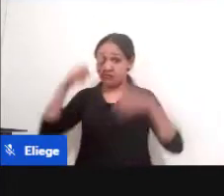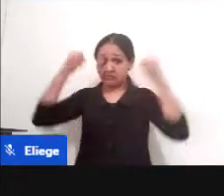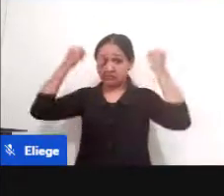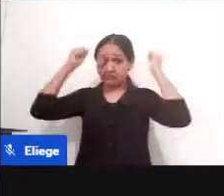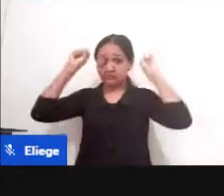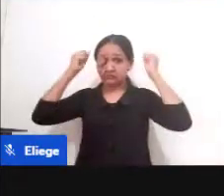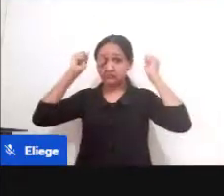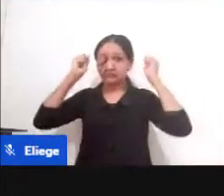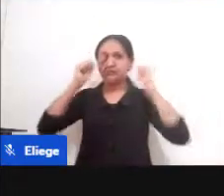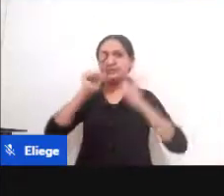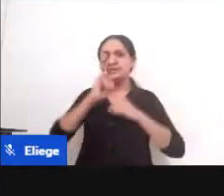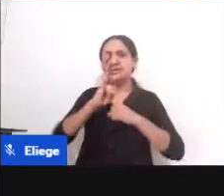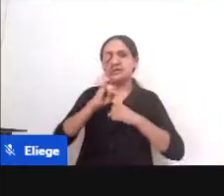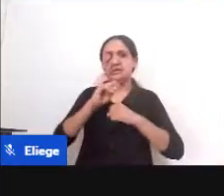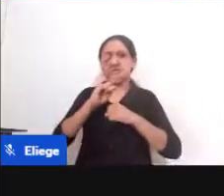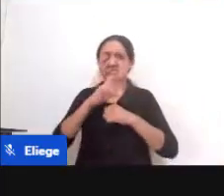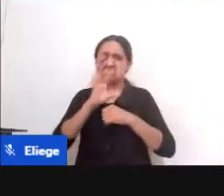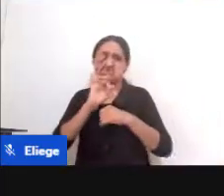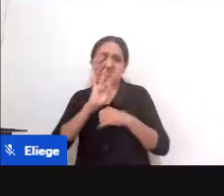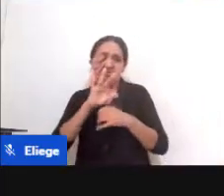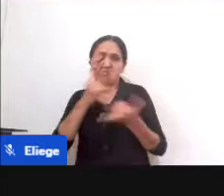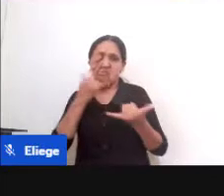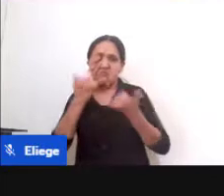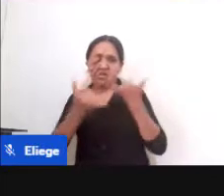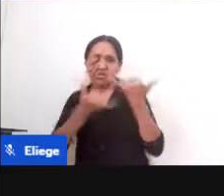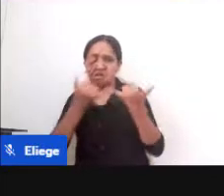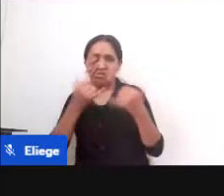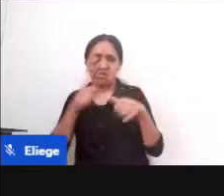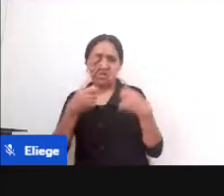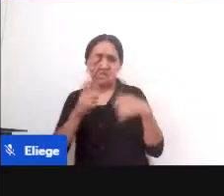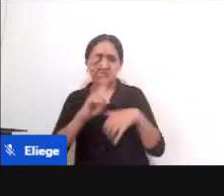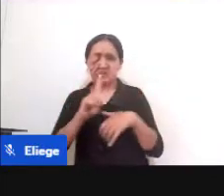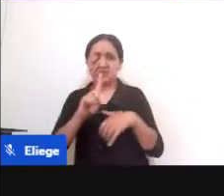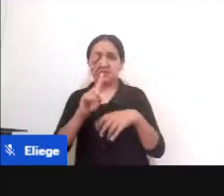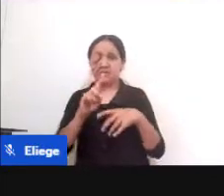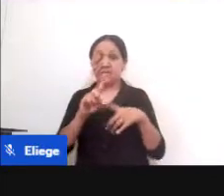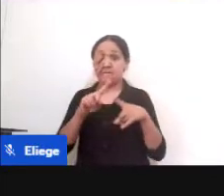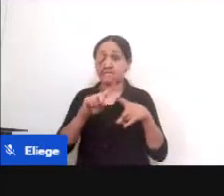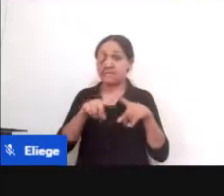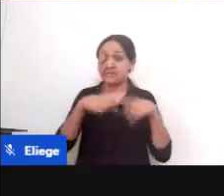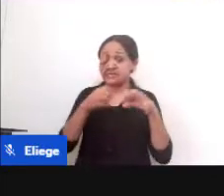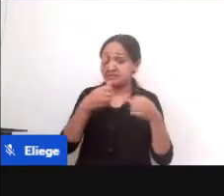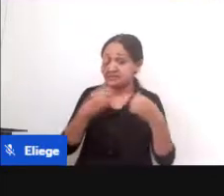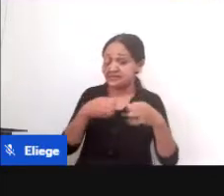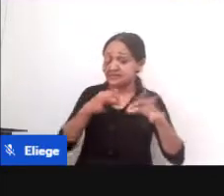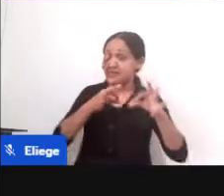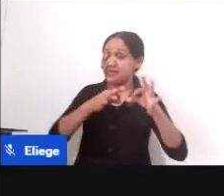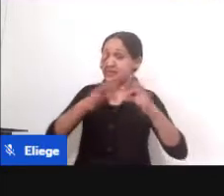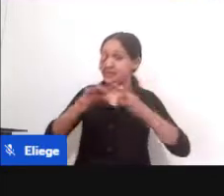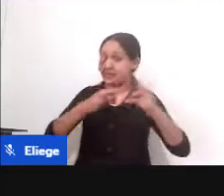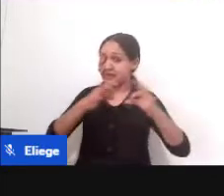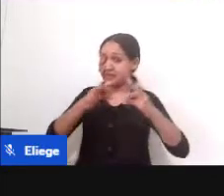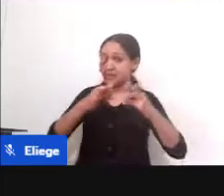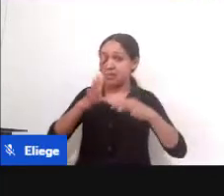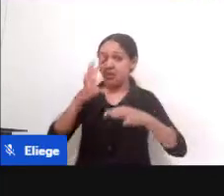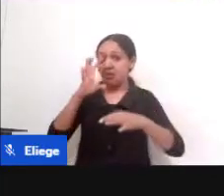precisava, se fosse o brincar para brincar, o correr para correr, né? Então, eu vou observar isso